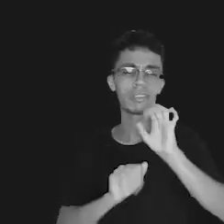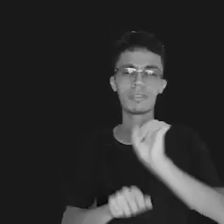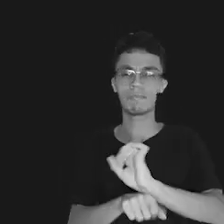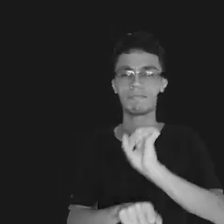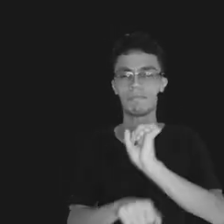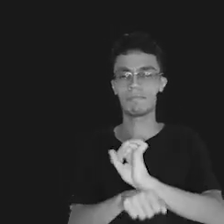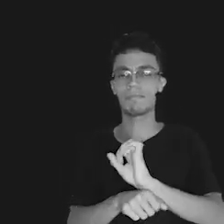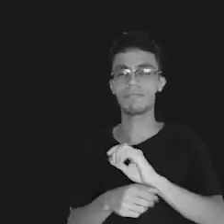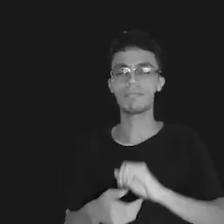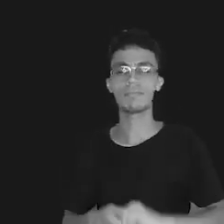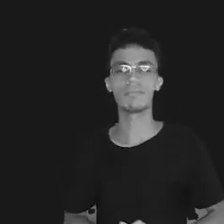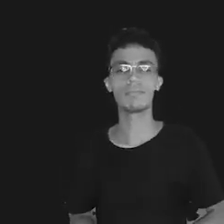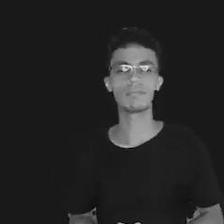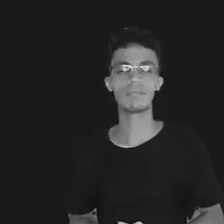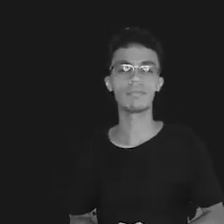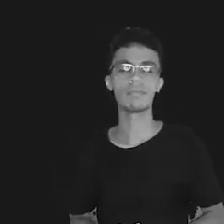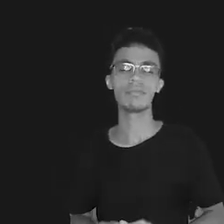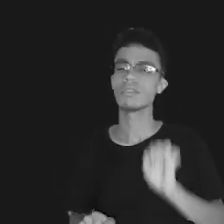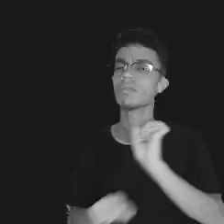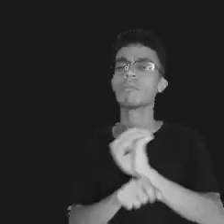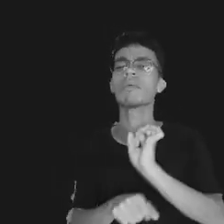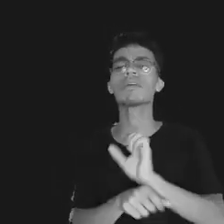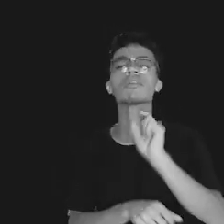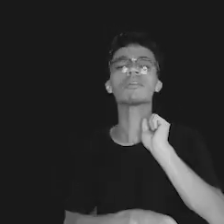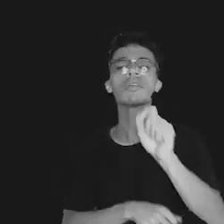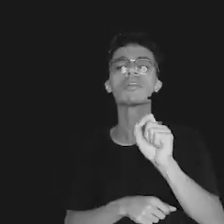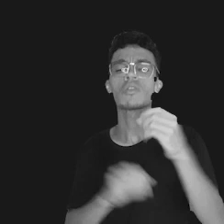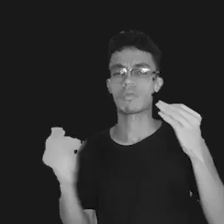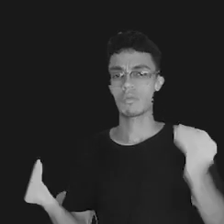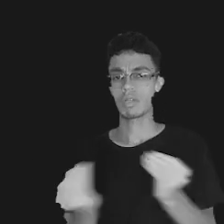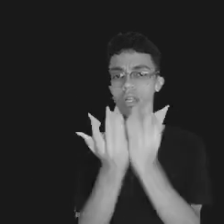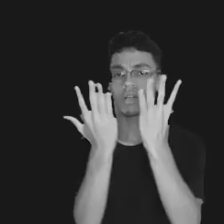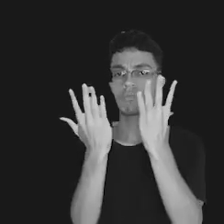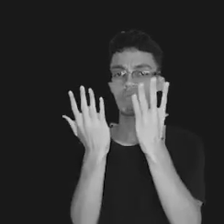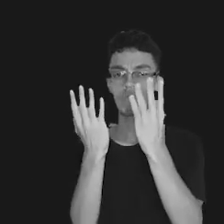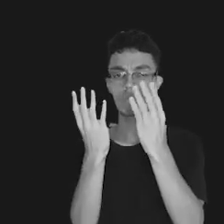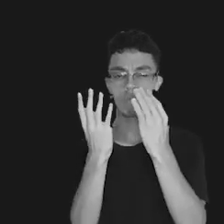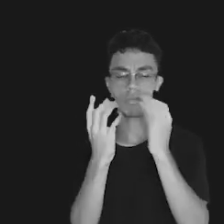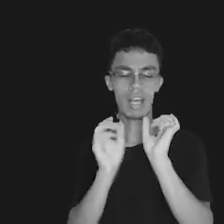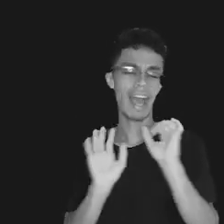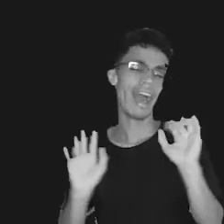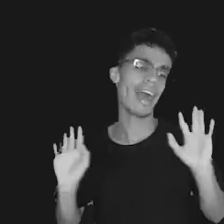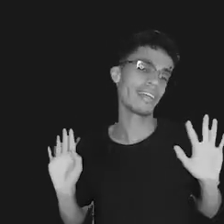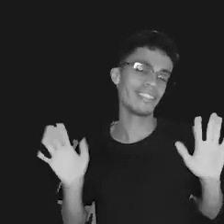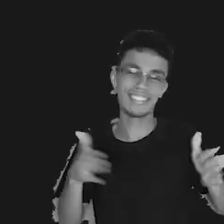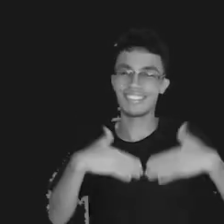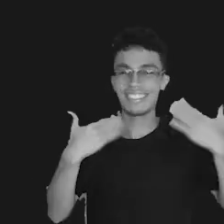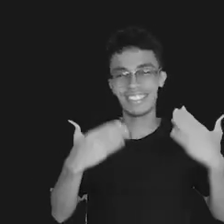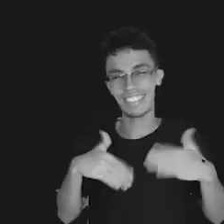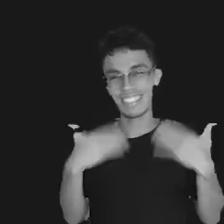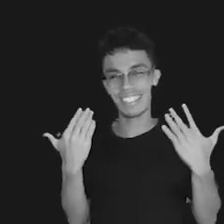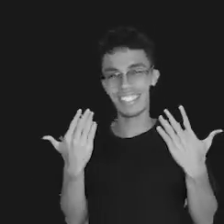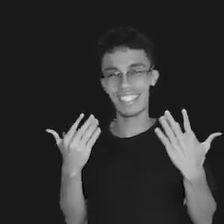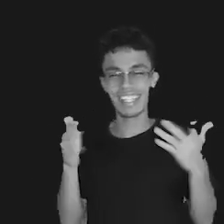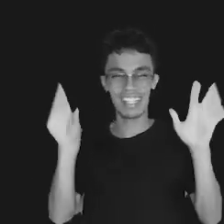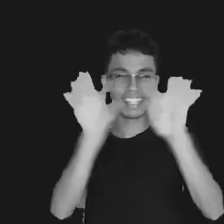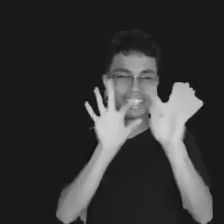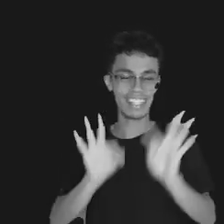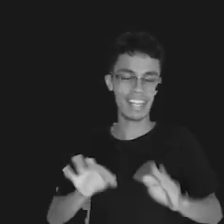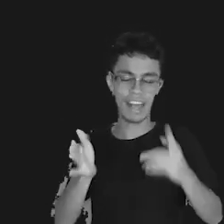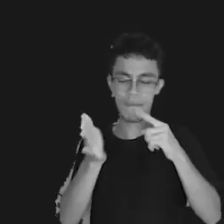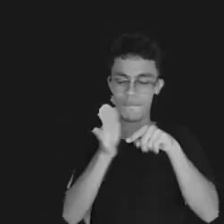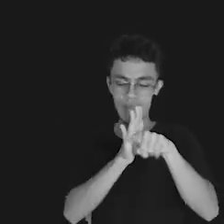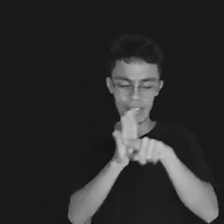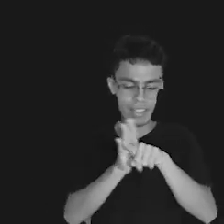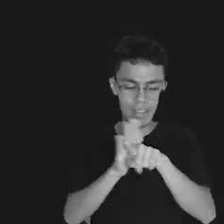espera. À espera de quê? Do milagre? Então alegrai-vos. Examinando